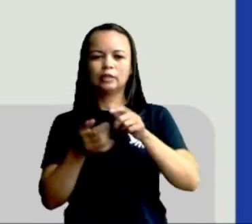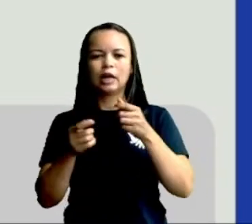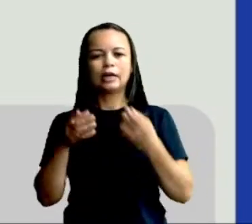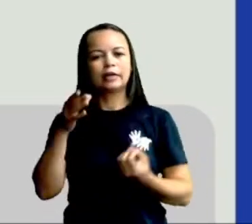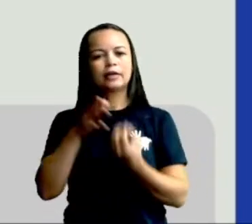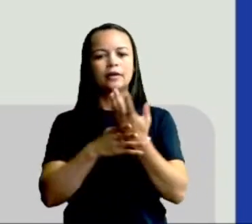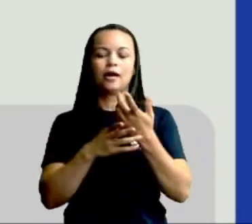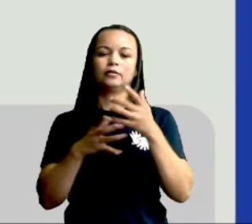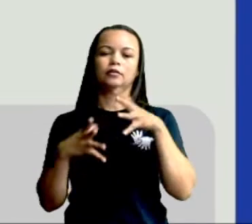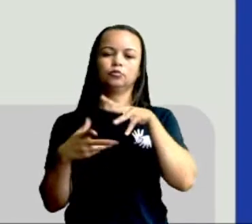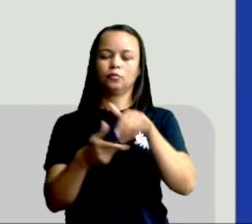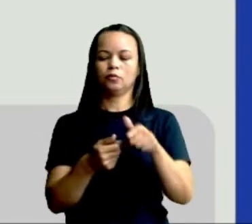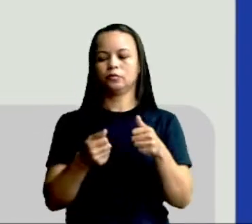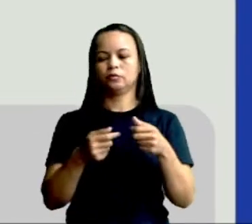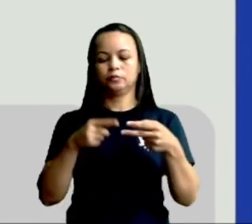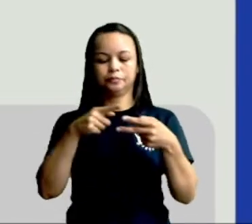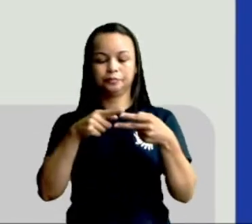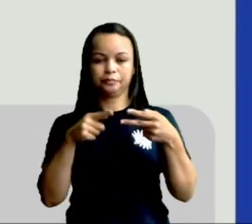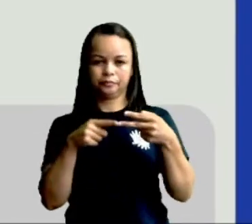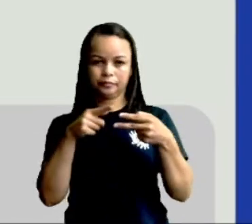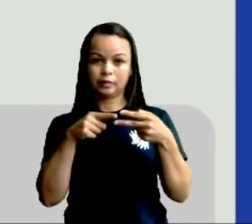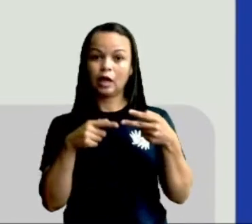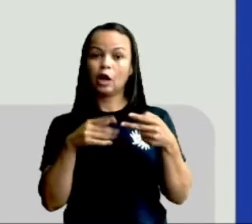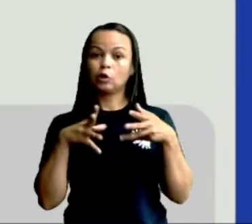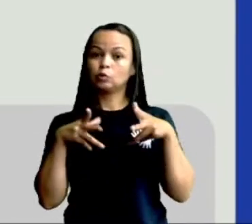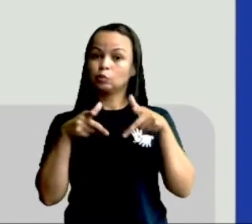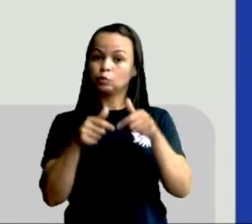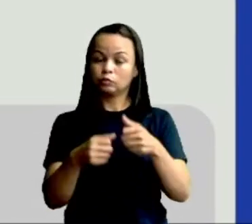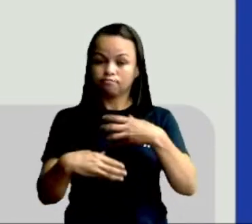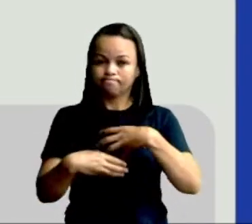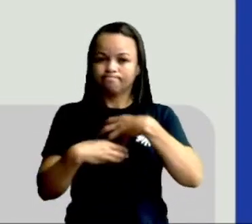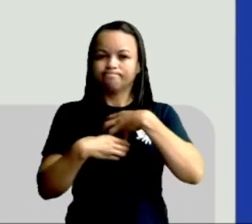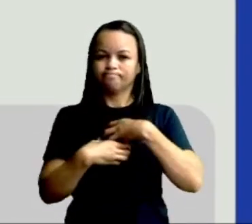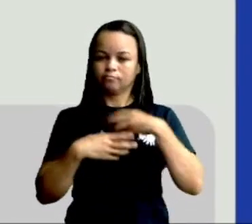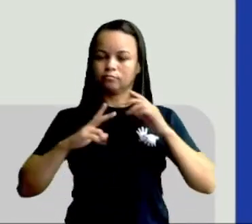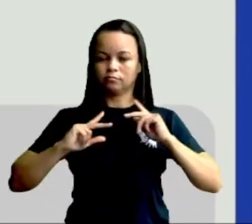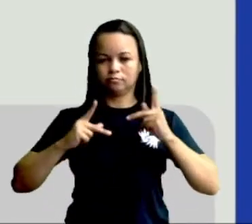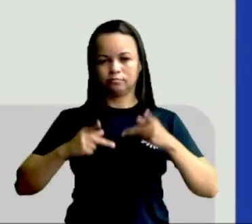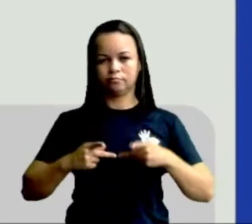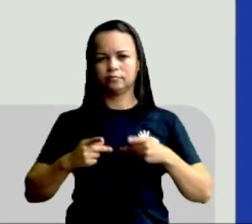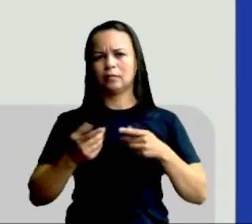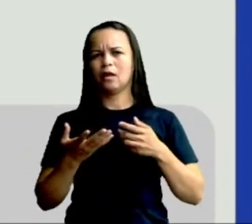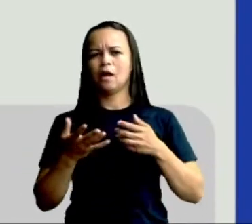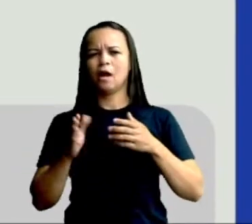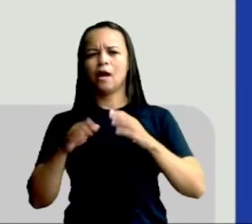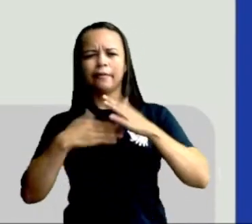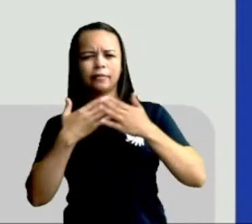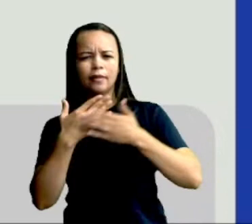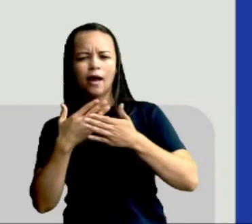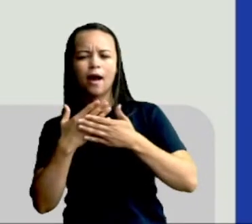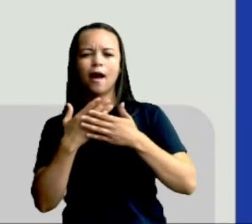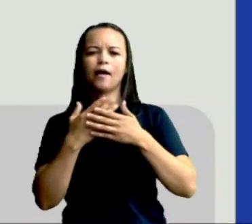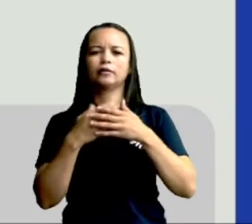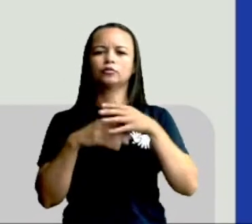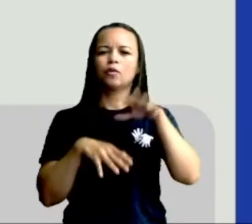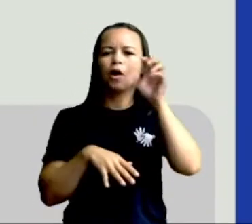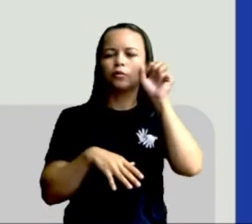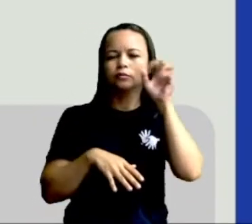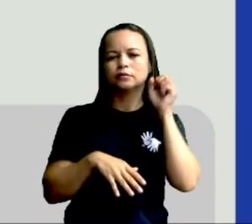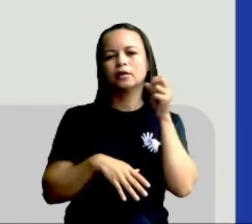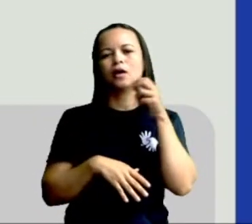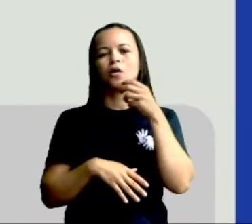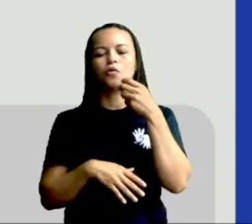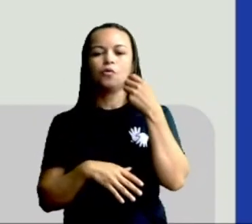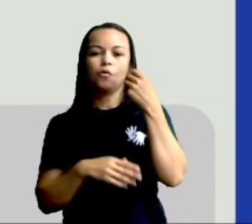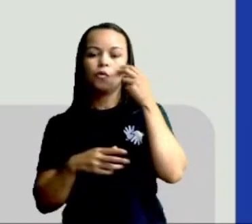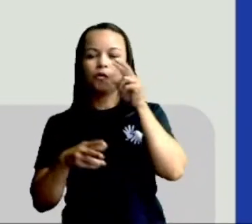significa duas coisas tudo aquilo que os sentidos humanos Tato audição olfato